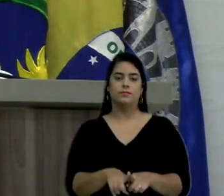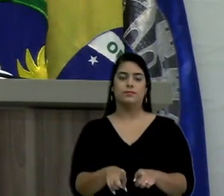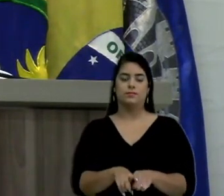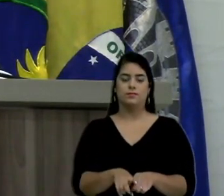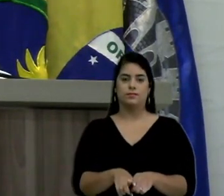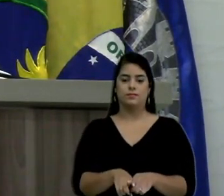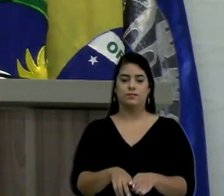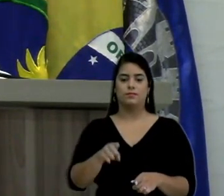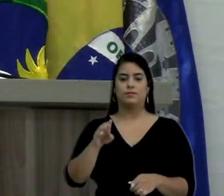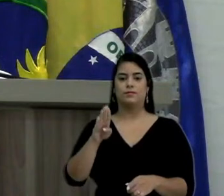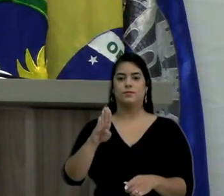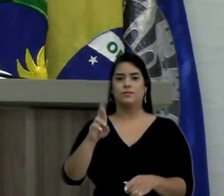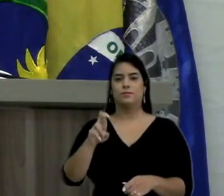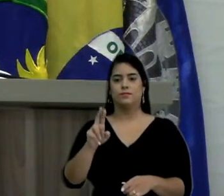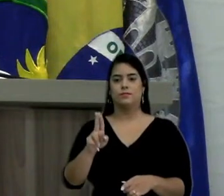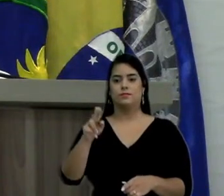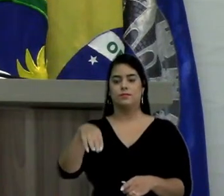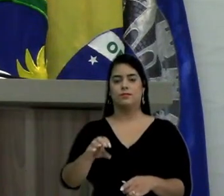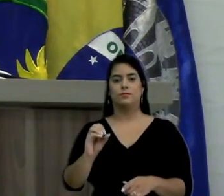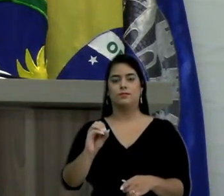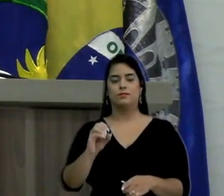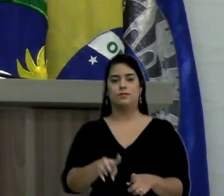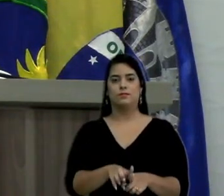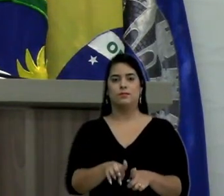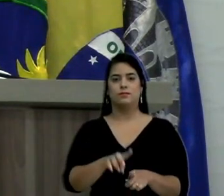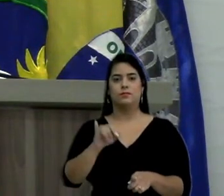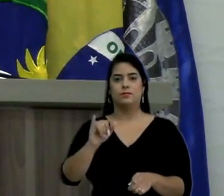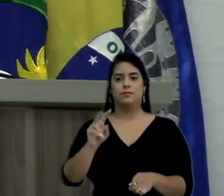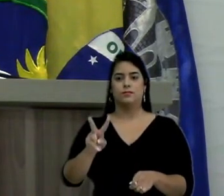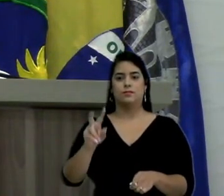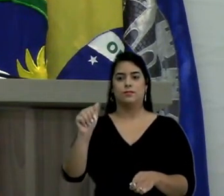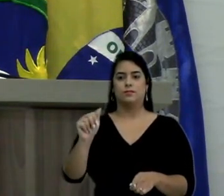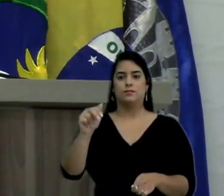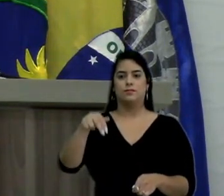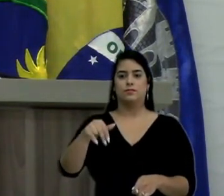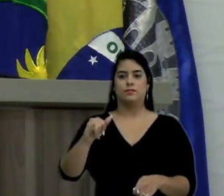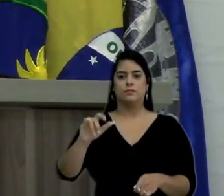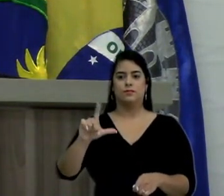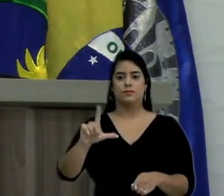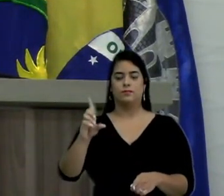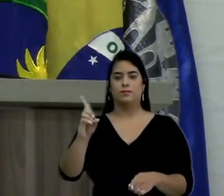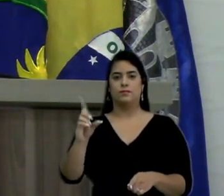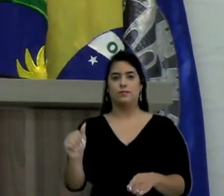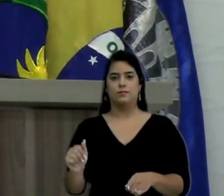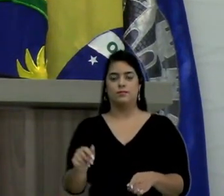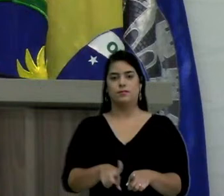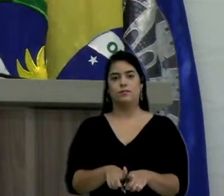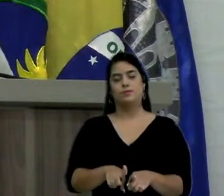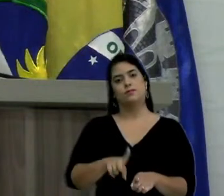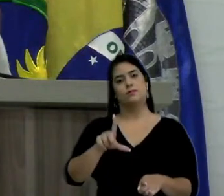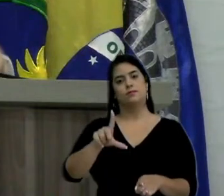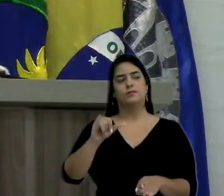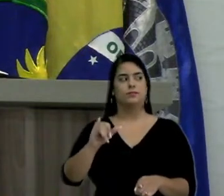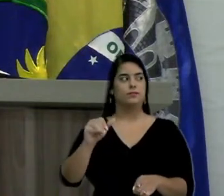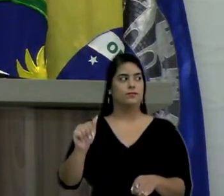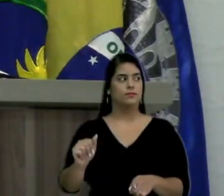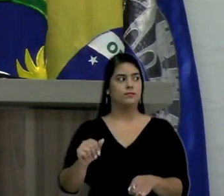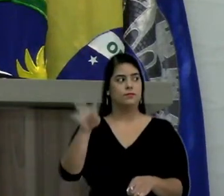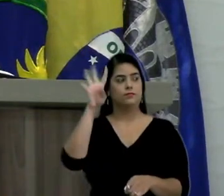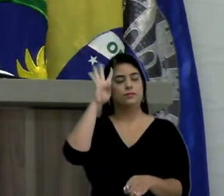também que nos escuta a Ivanilda Costa a minha irmã também que toda quarta-feira está nos